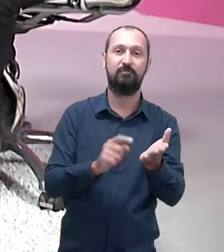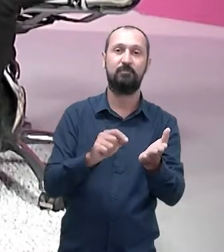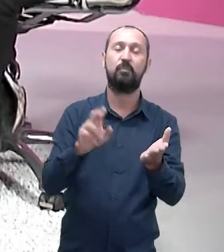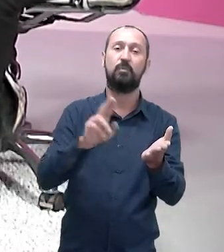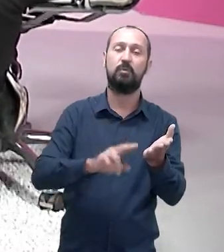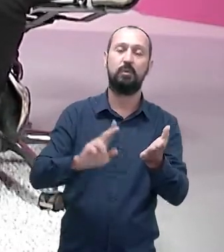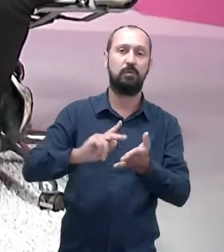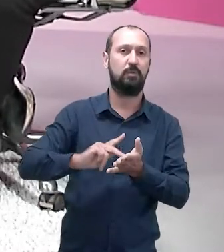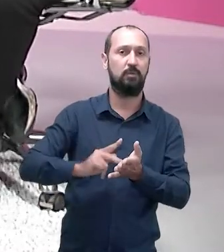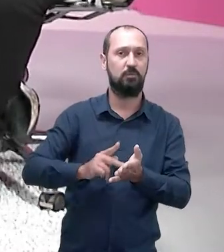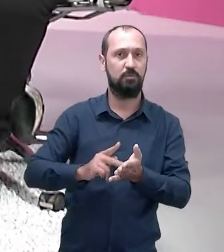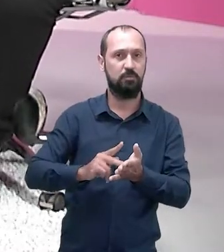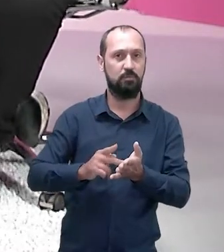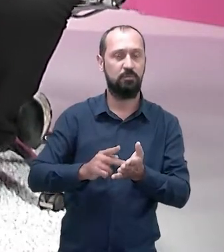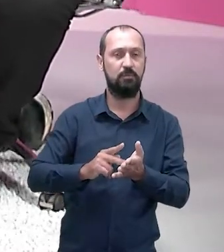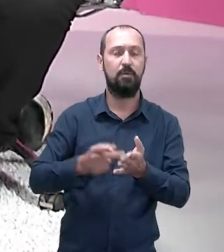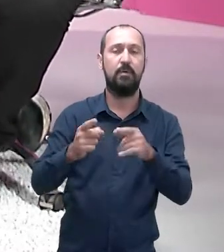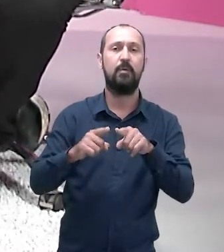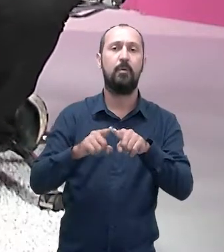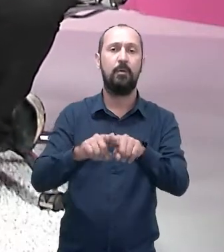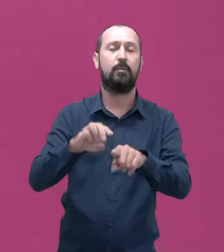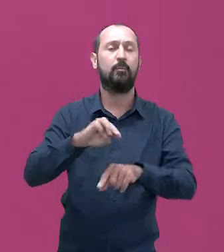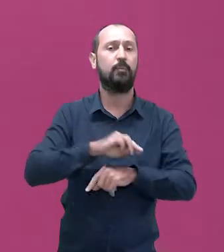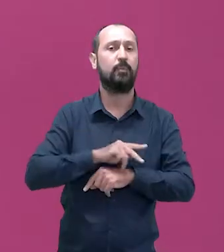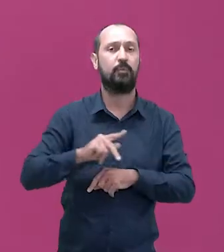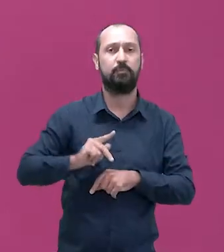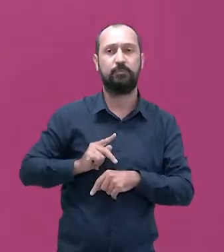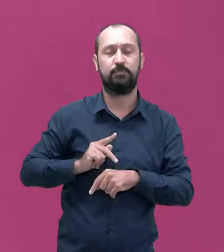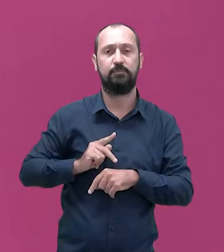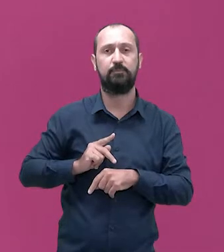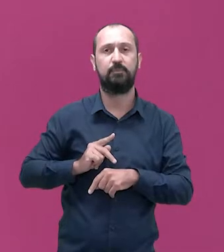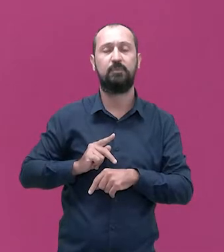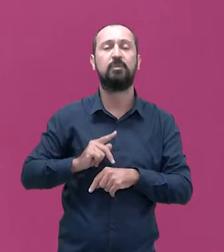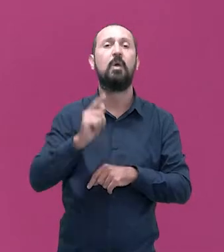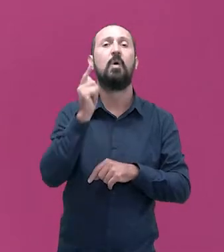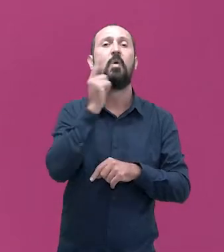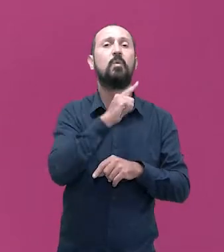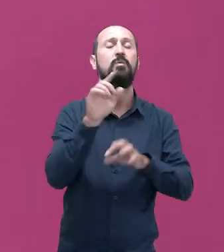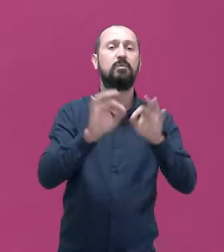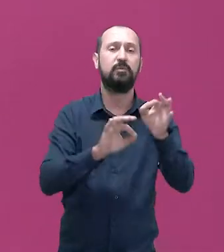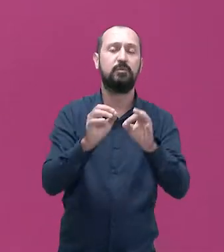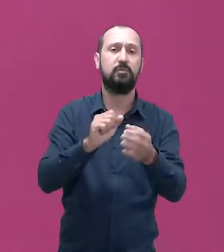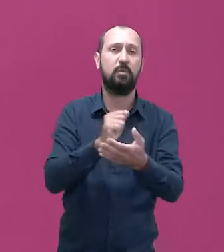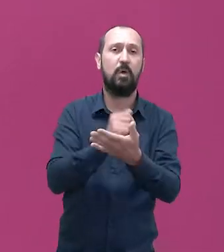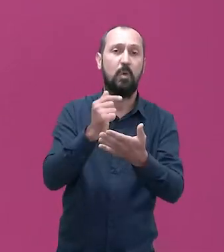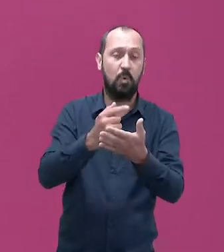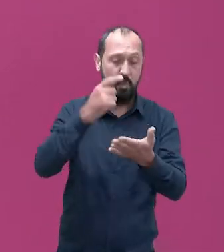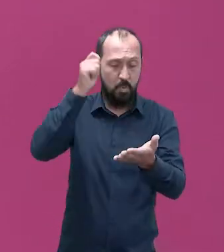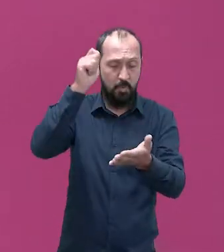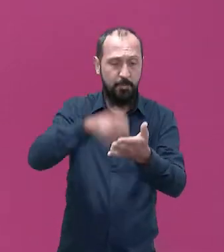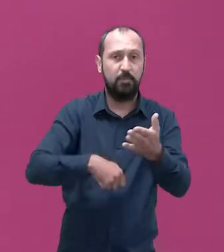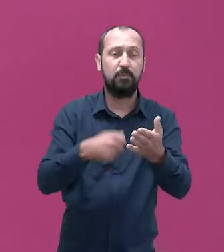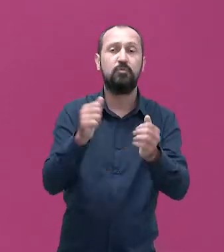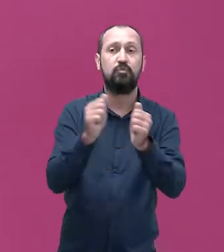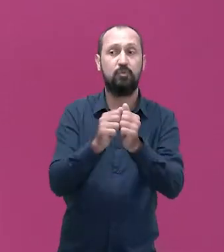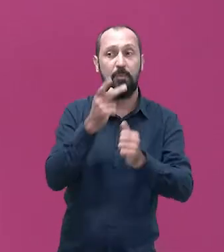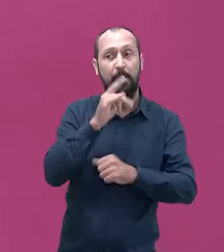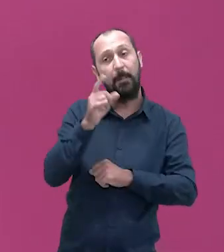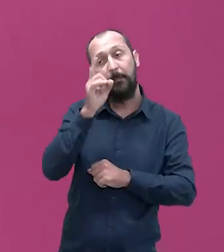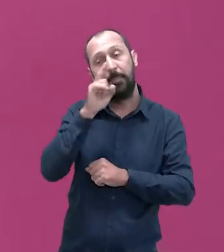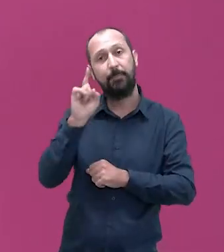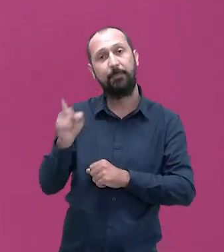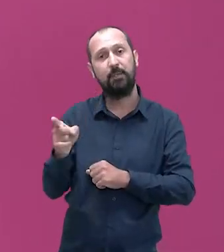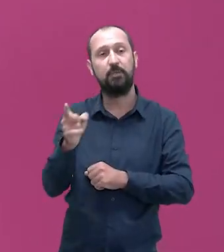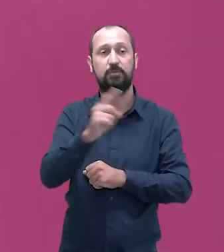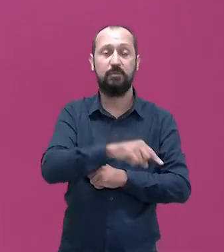né, através do sindicato, mais a parceria do Ministério Público, né, a gente conseguiu fazer um acordo muito bacana, tanto para